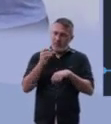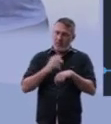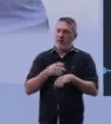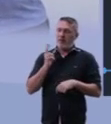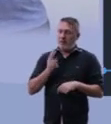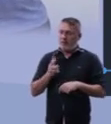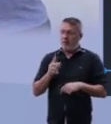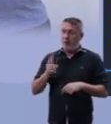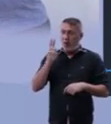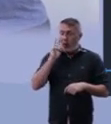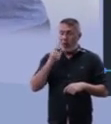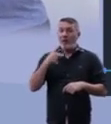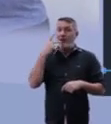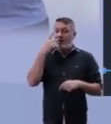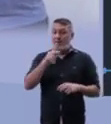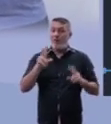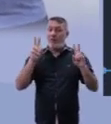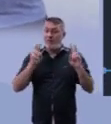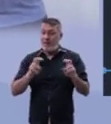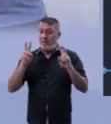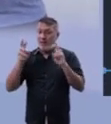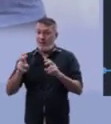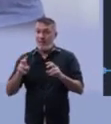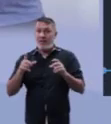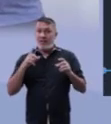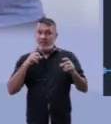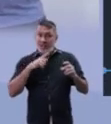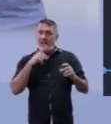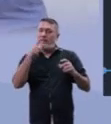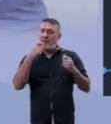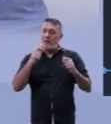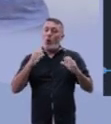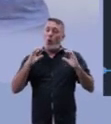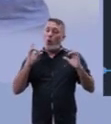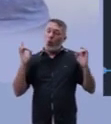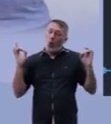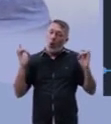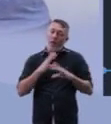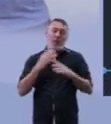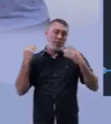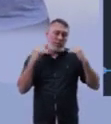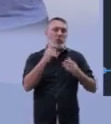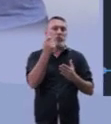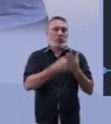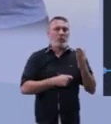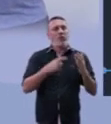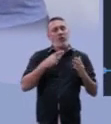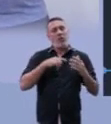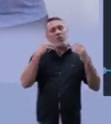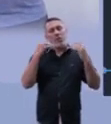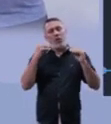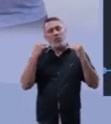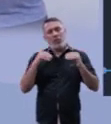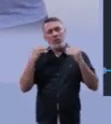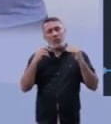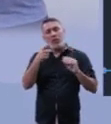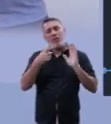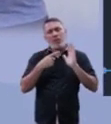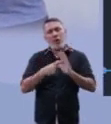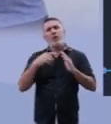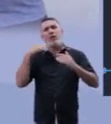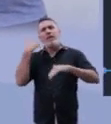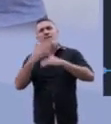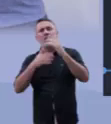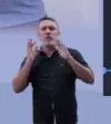mas sempre, meu aluno, aborde o tema de forma completa, ok? Né? A qual vai mostrando ali que os